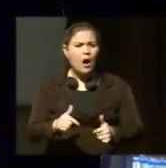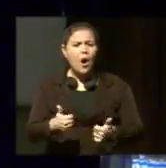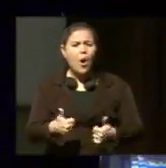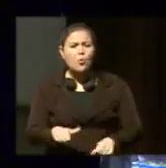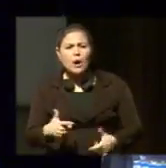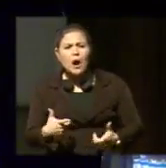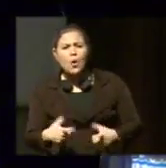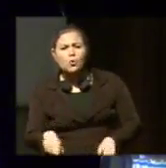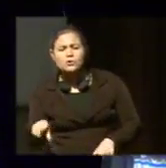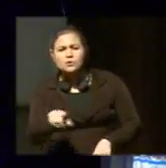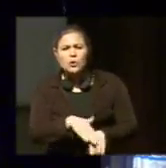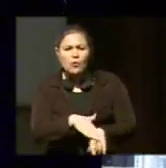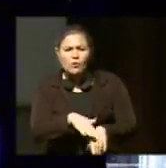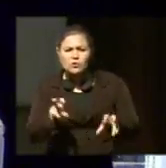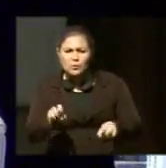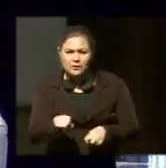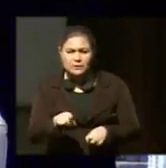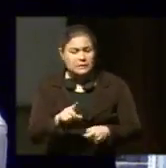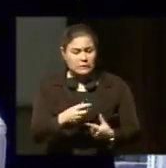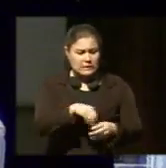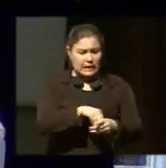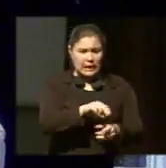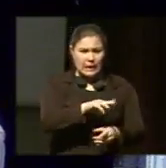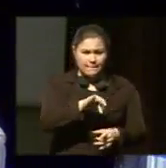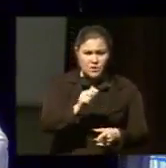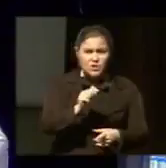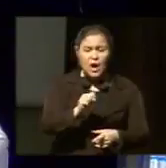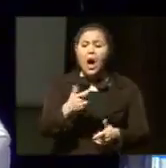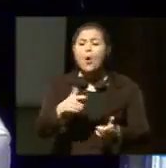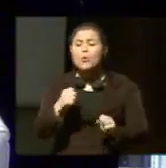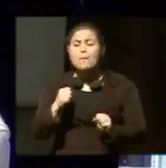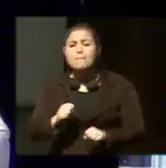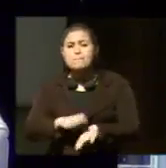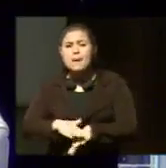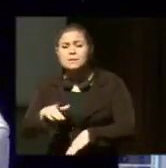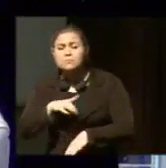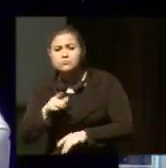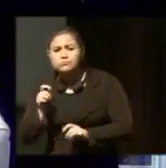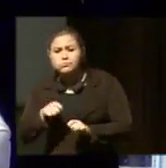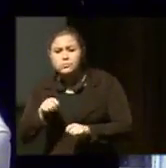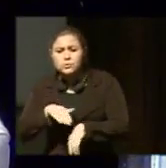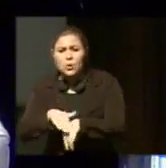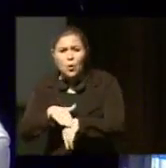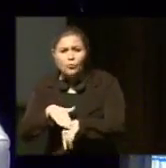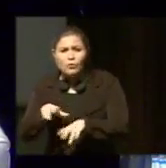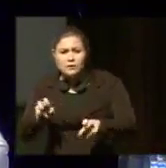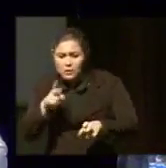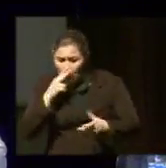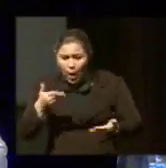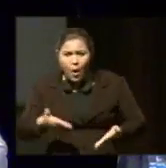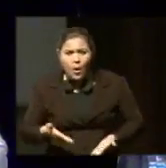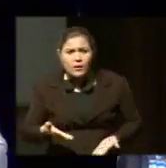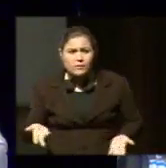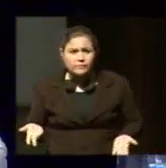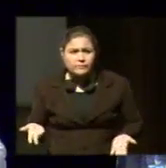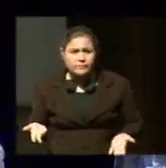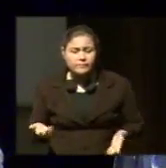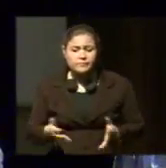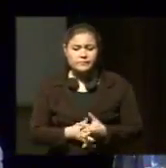conversam sobre isso, se não está na mídia? Onde mais a gente pode ter essas conversas que a gente está tendo aqui,